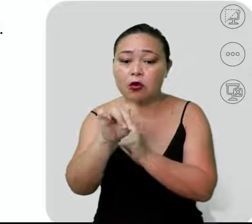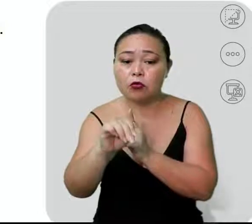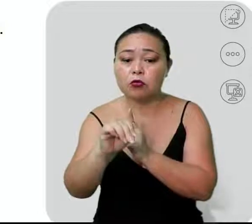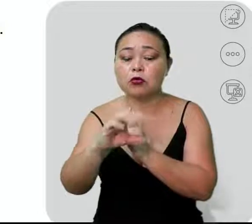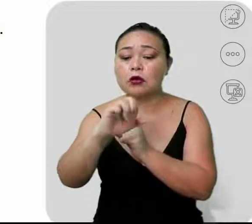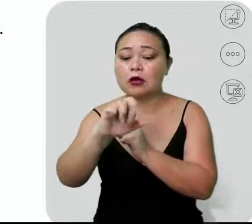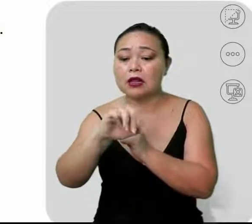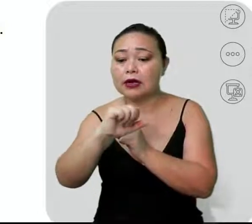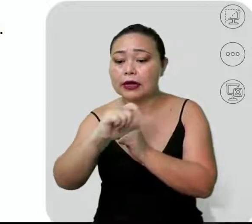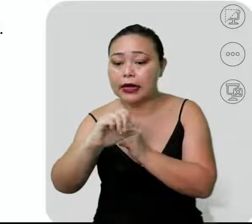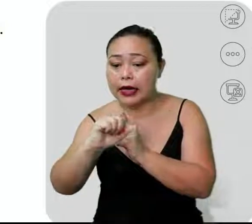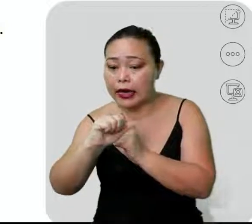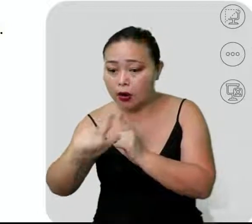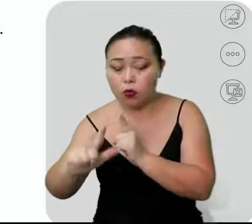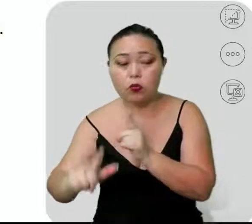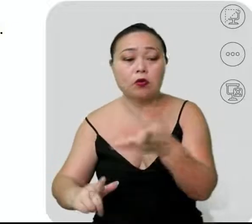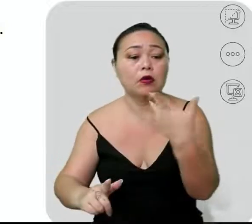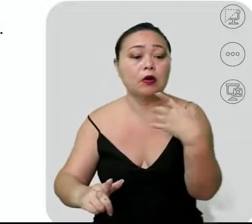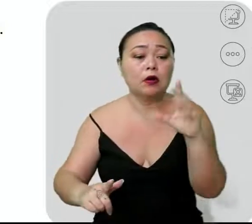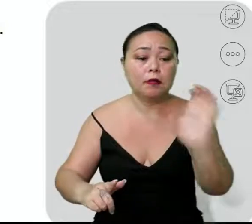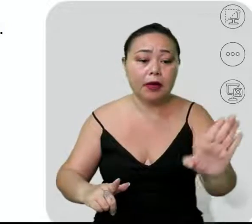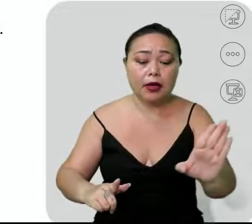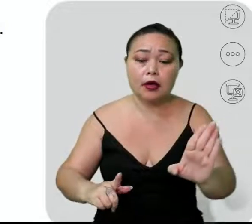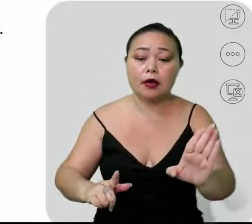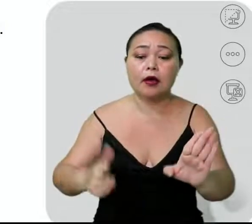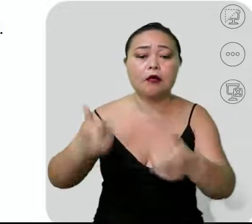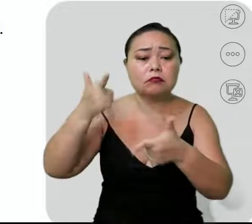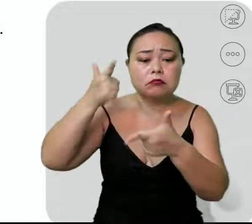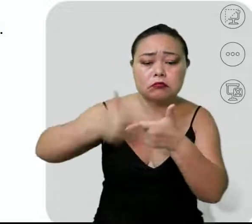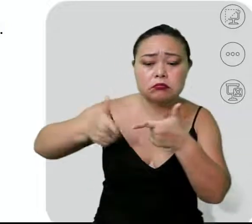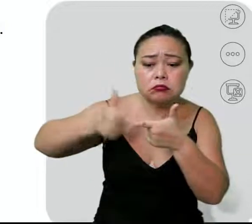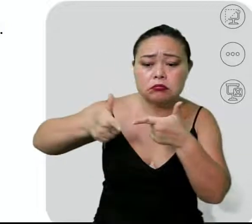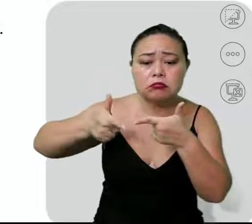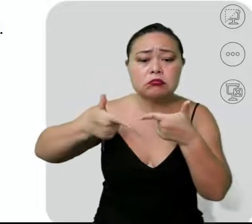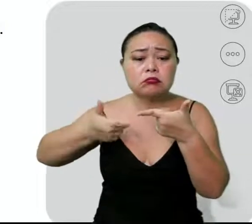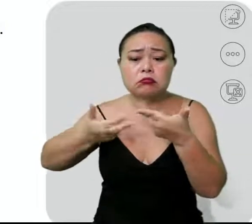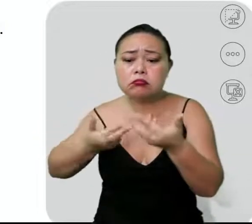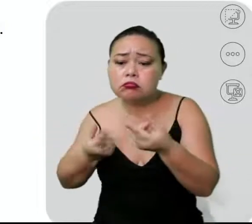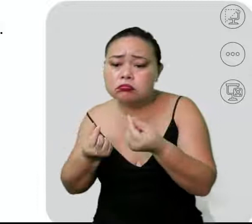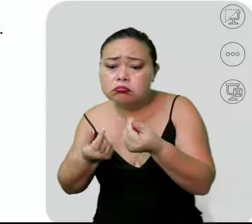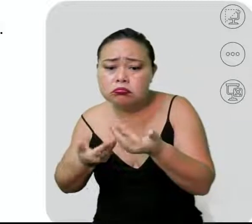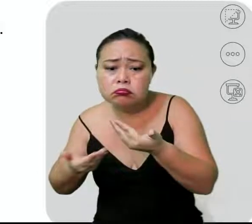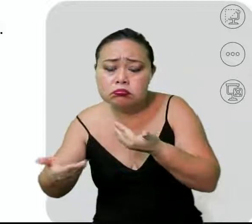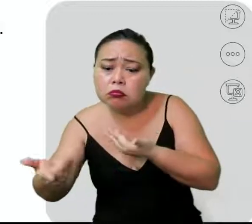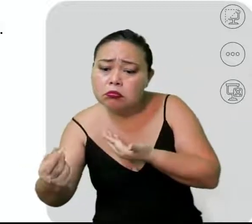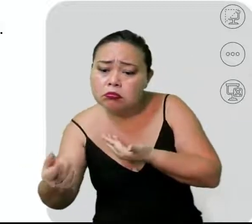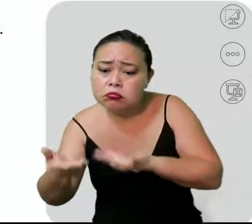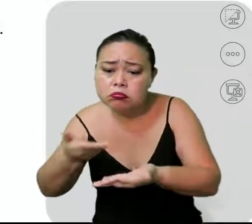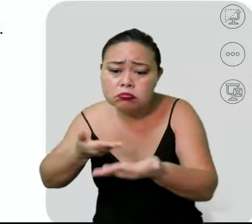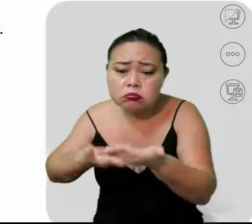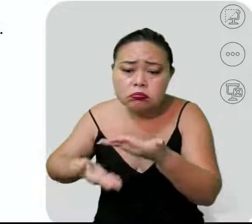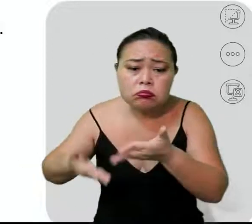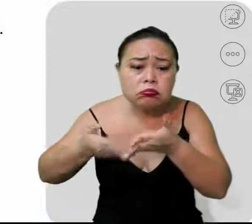sociedade feudal clerical a letra B pela crise do Mercantilismo econômico as